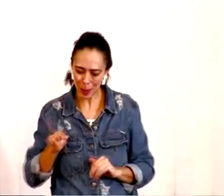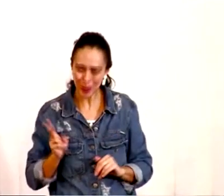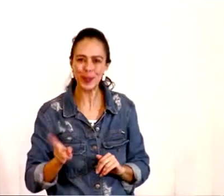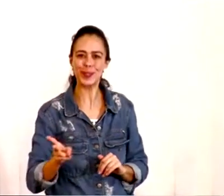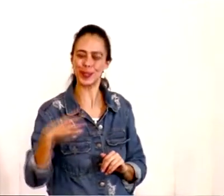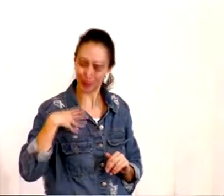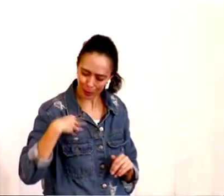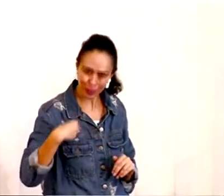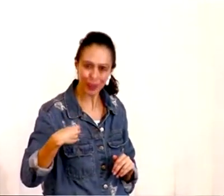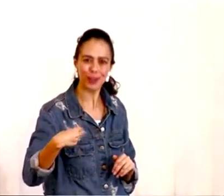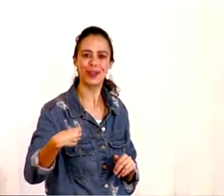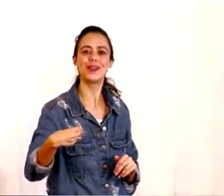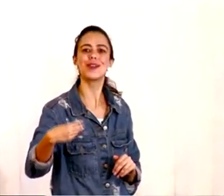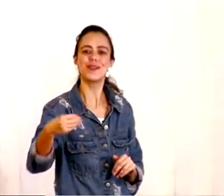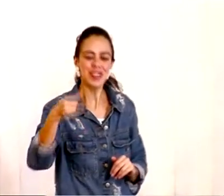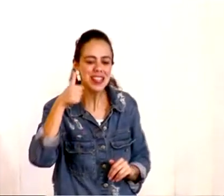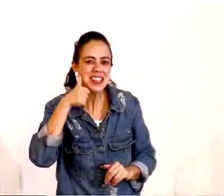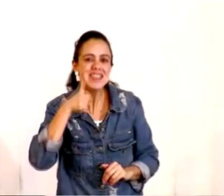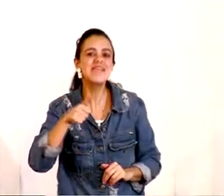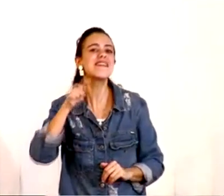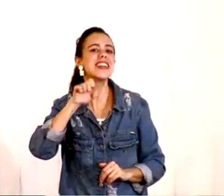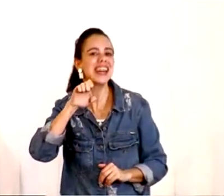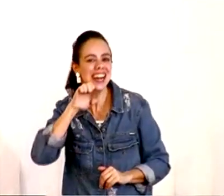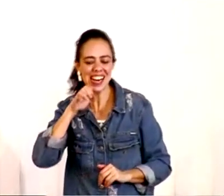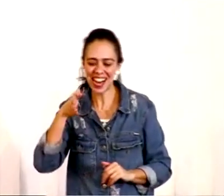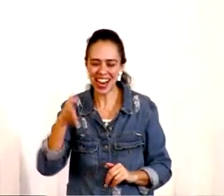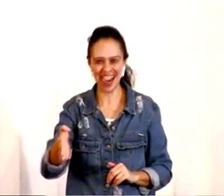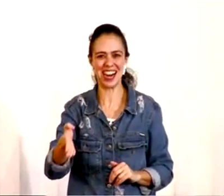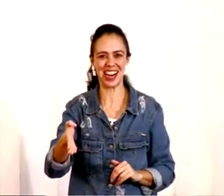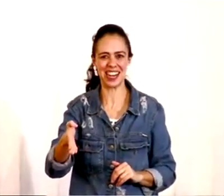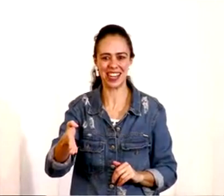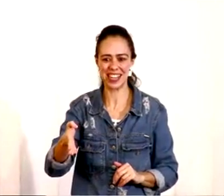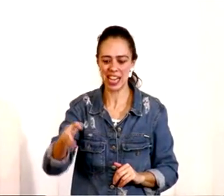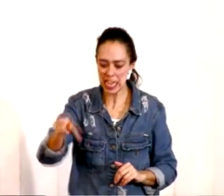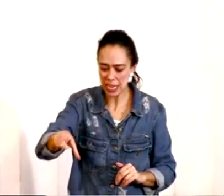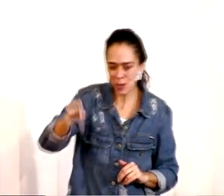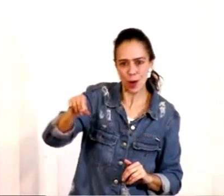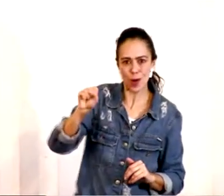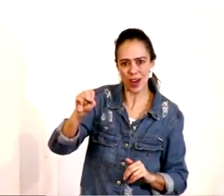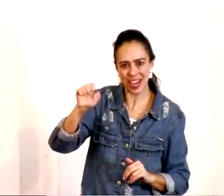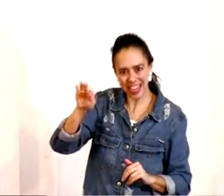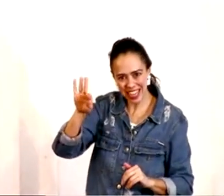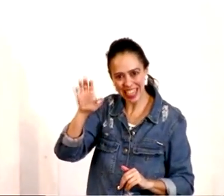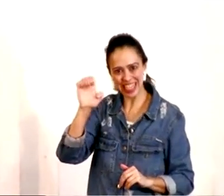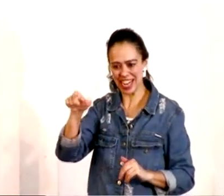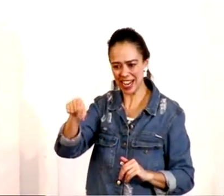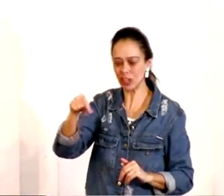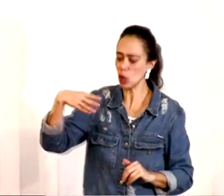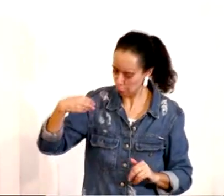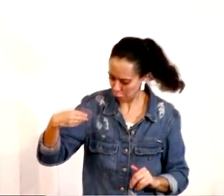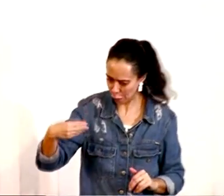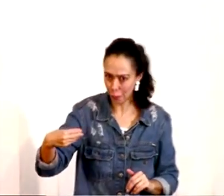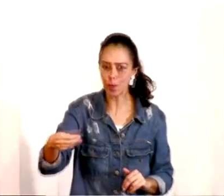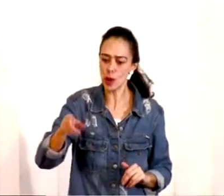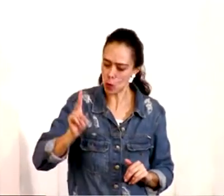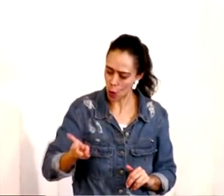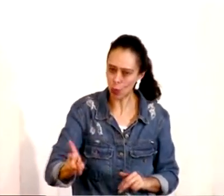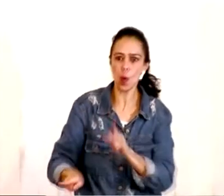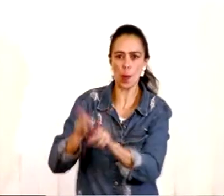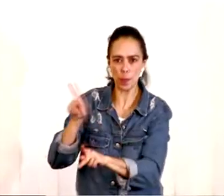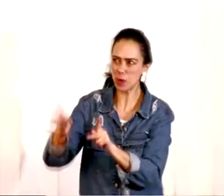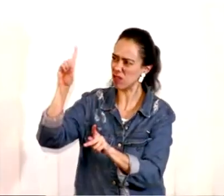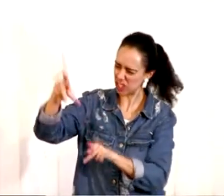linhagem da semente da mulher. Deus levanta Sete e os seus descendentes para continuar o seu povo sobre a